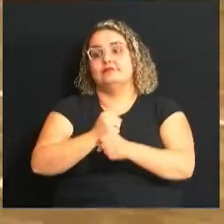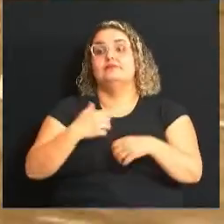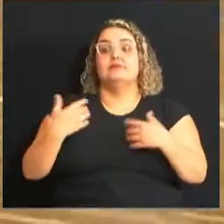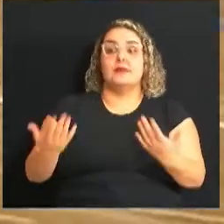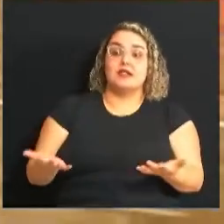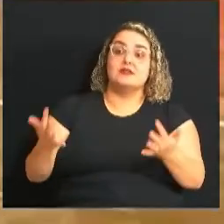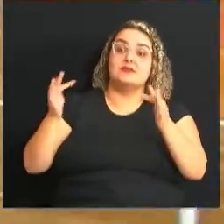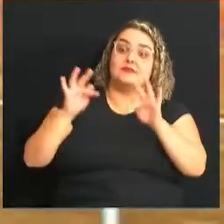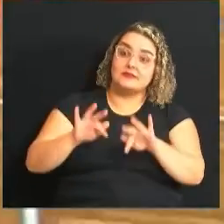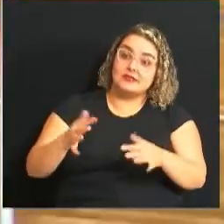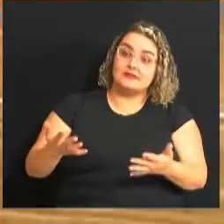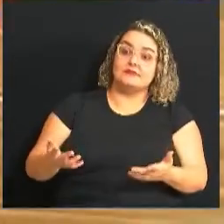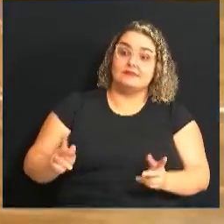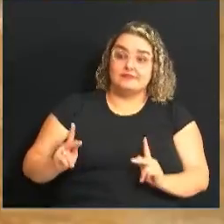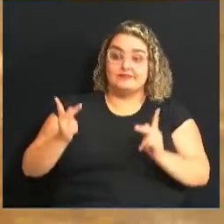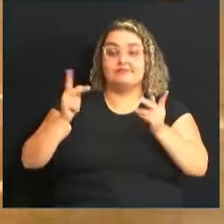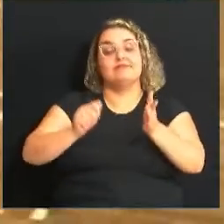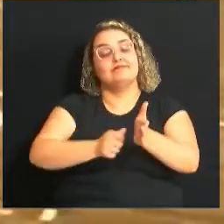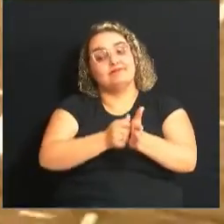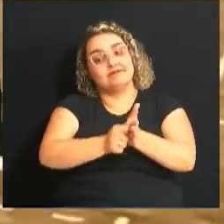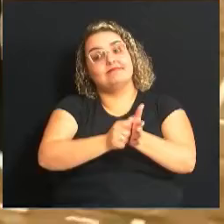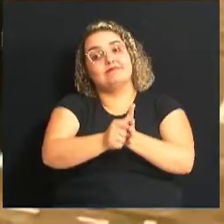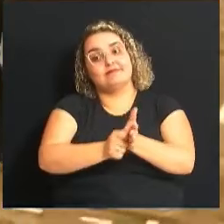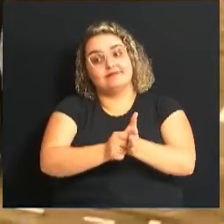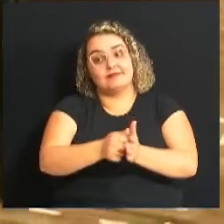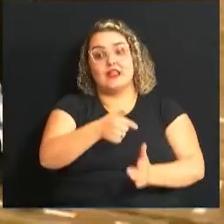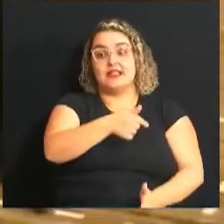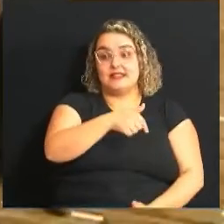fim, vitória de Araraquara por